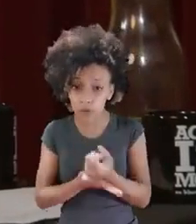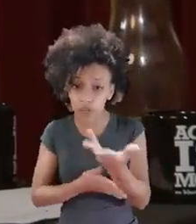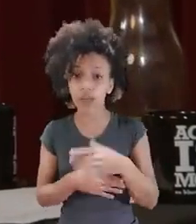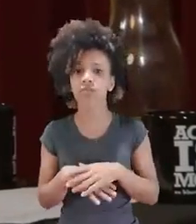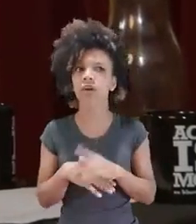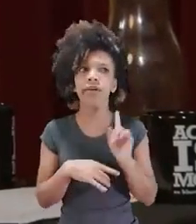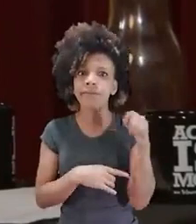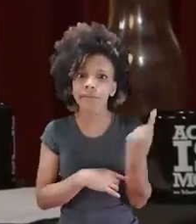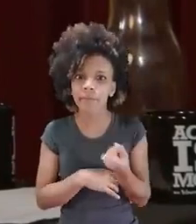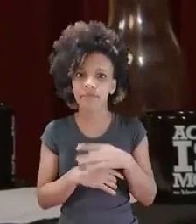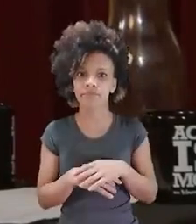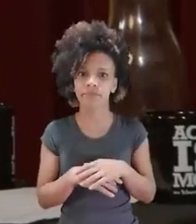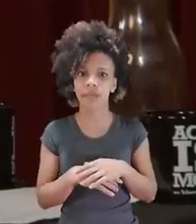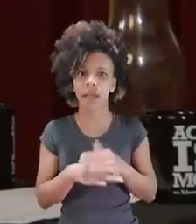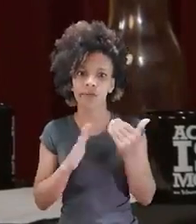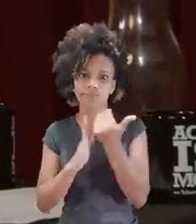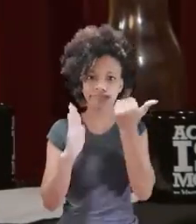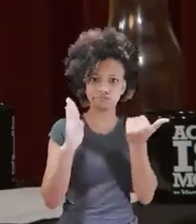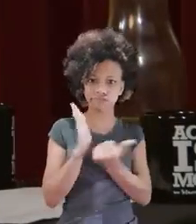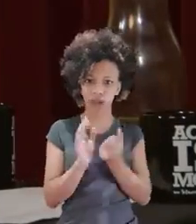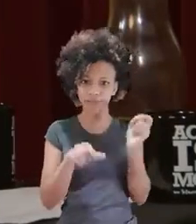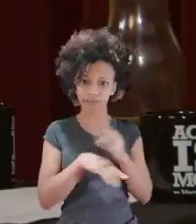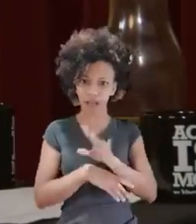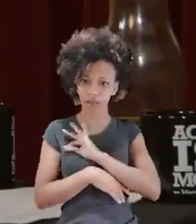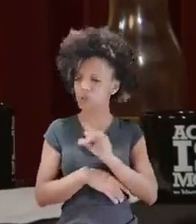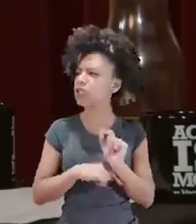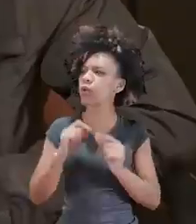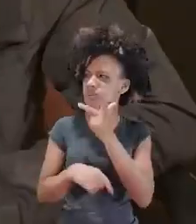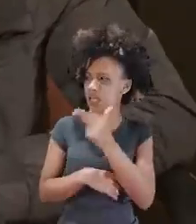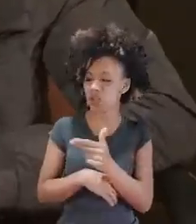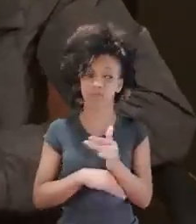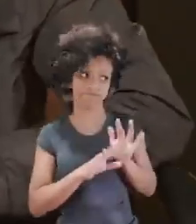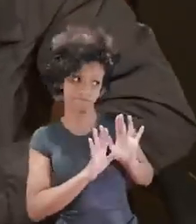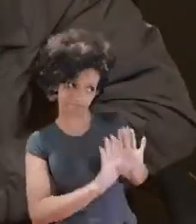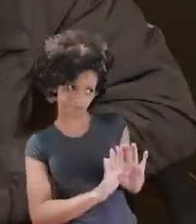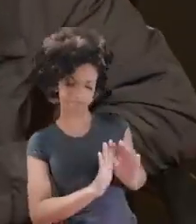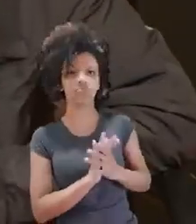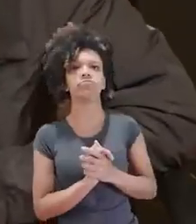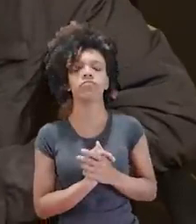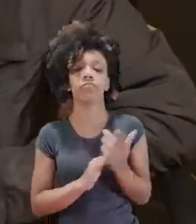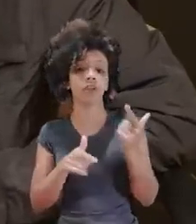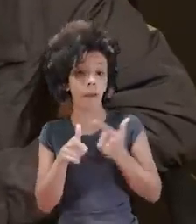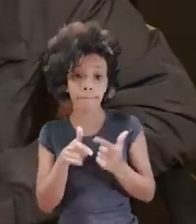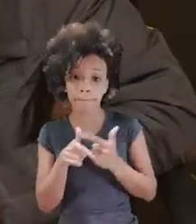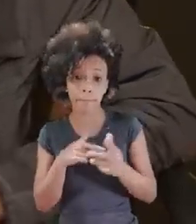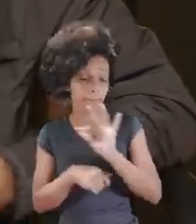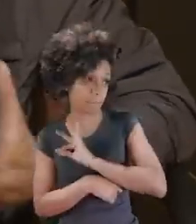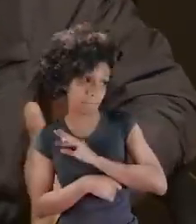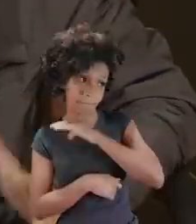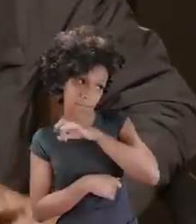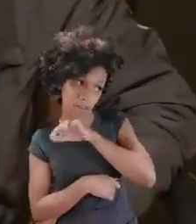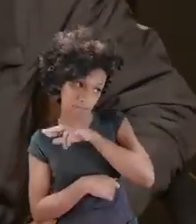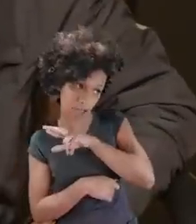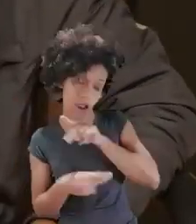juntos podcast tal e de repente foi exonerada da polícia o que você acha sobre esse assunto cara assim é problema